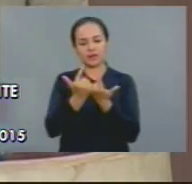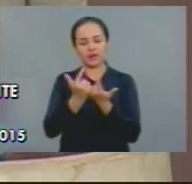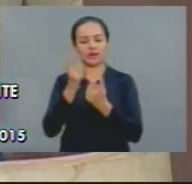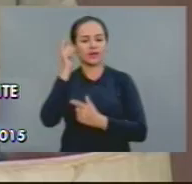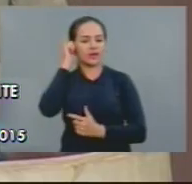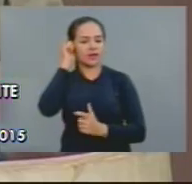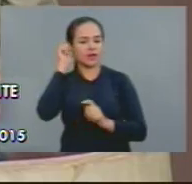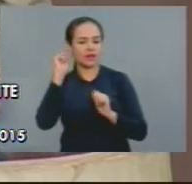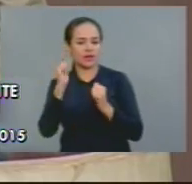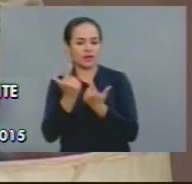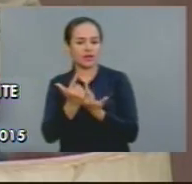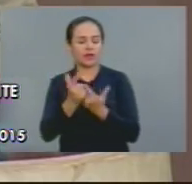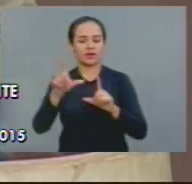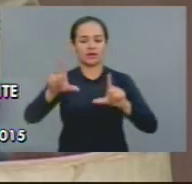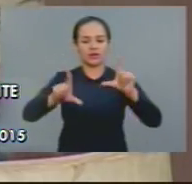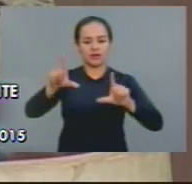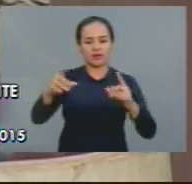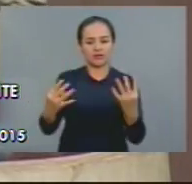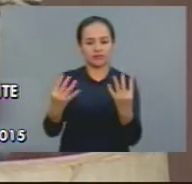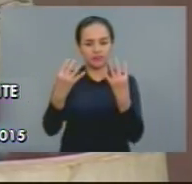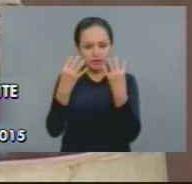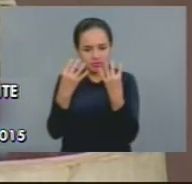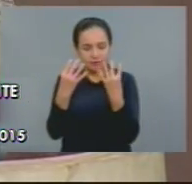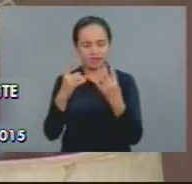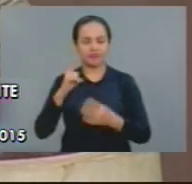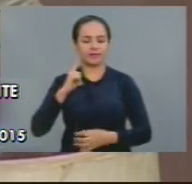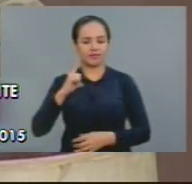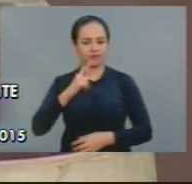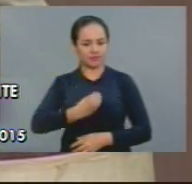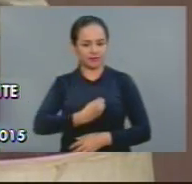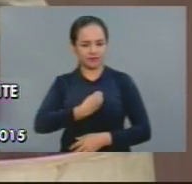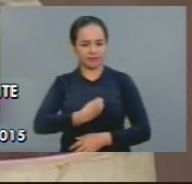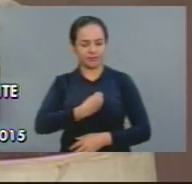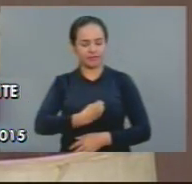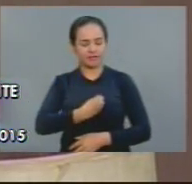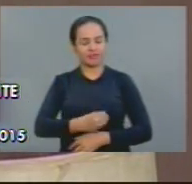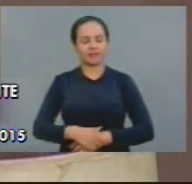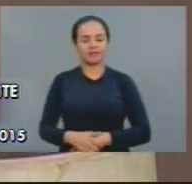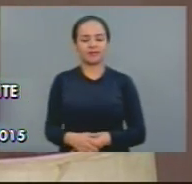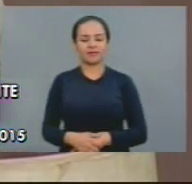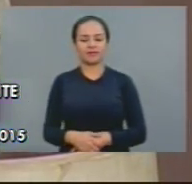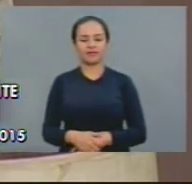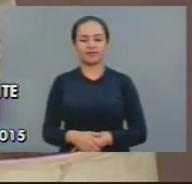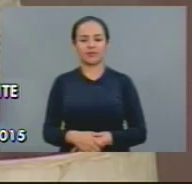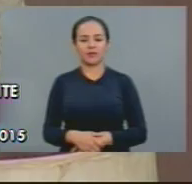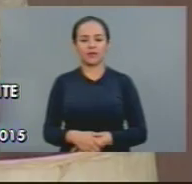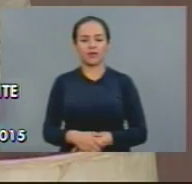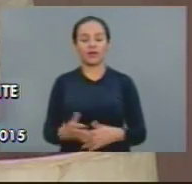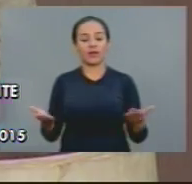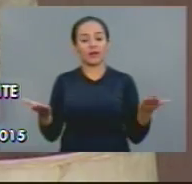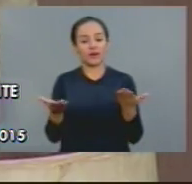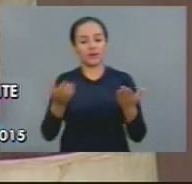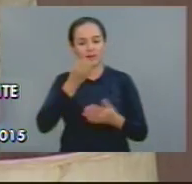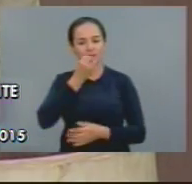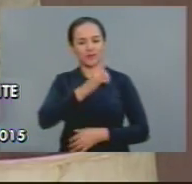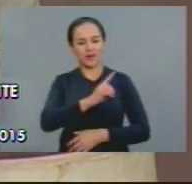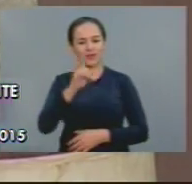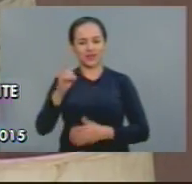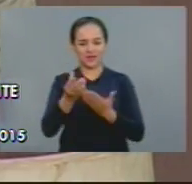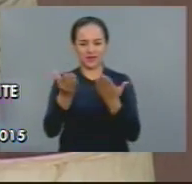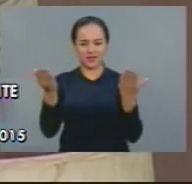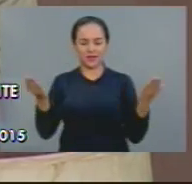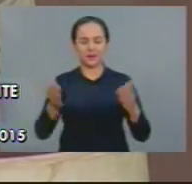rádio, aqueles que nos veem e ouvem pela TV e Rádio Assembleia, meu cordial bom dia. Eu queria,